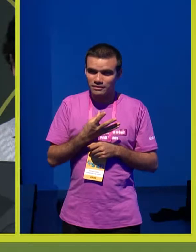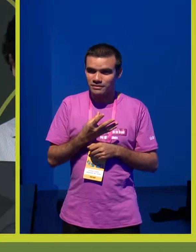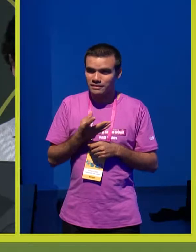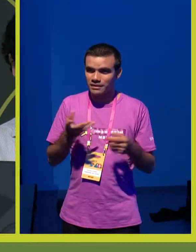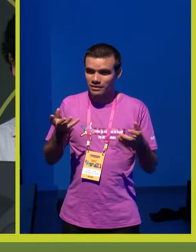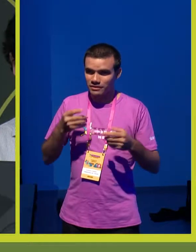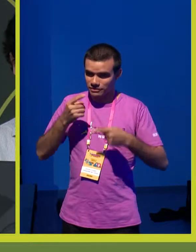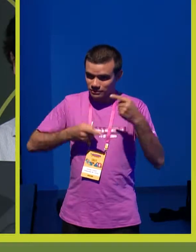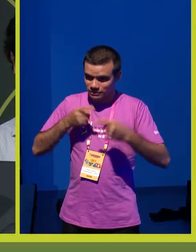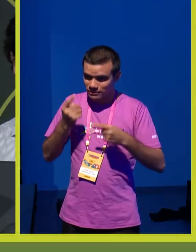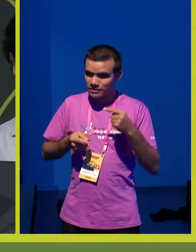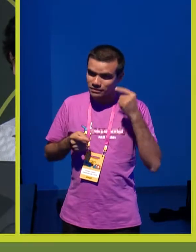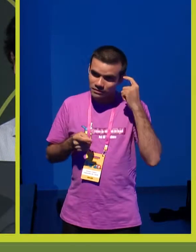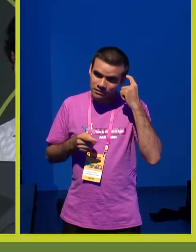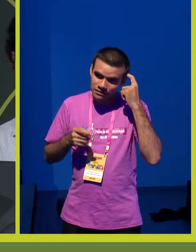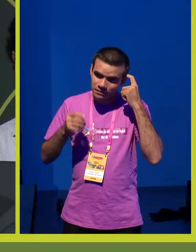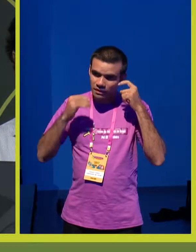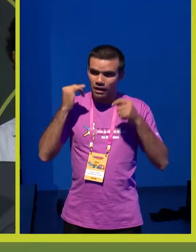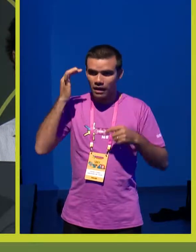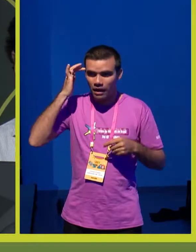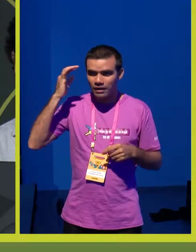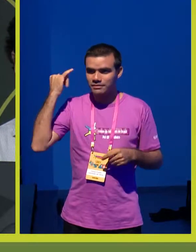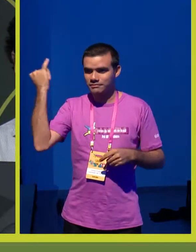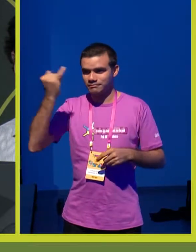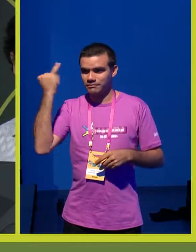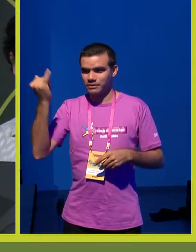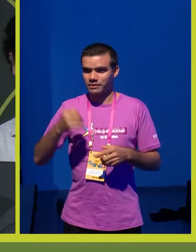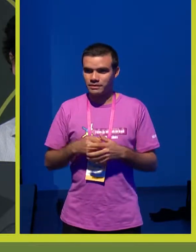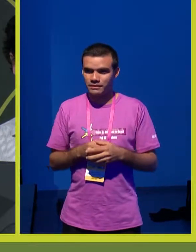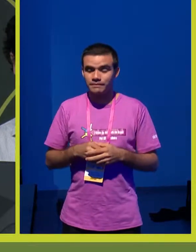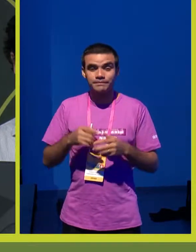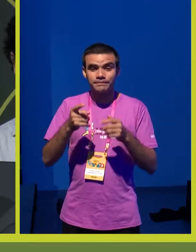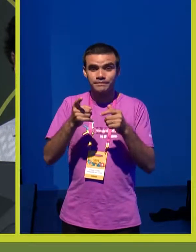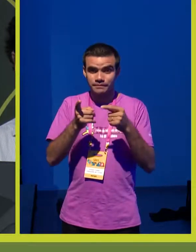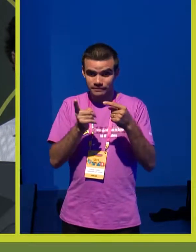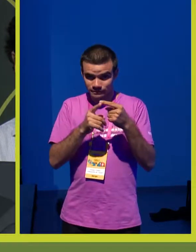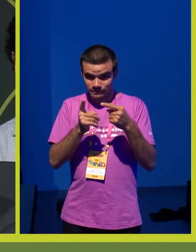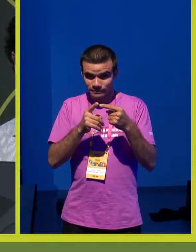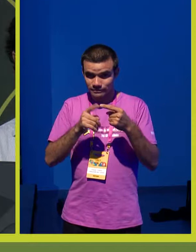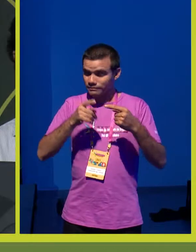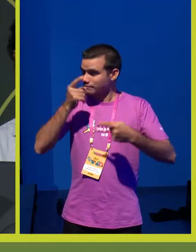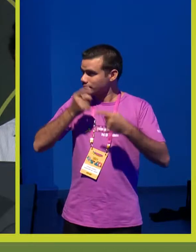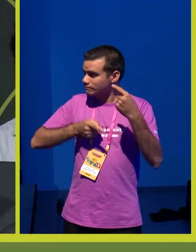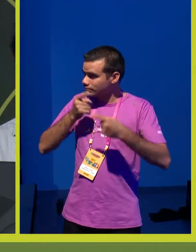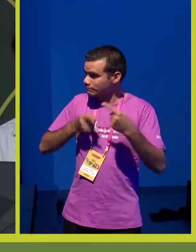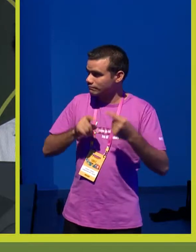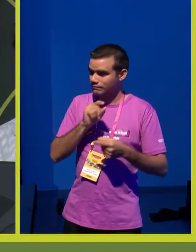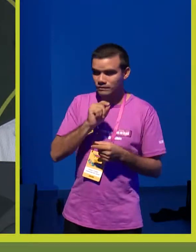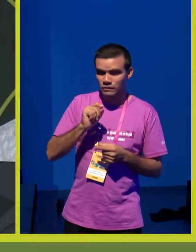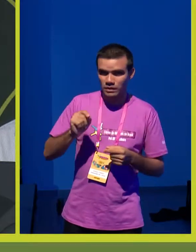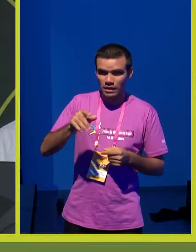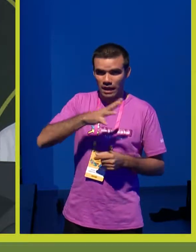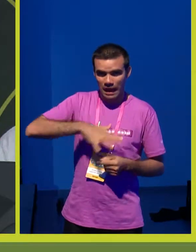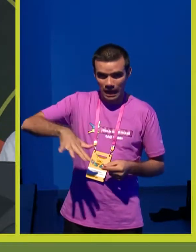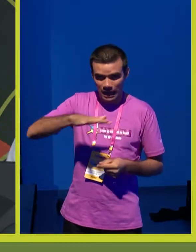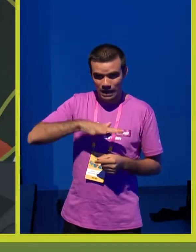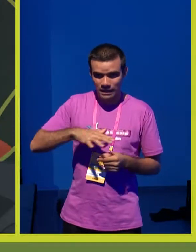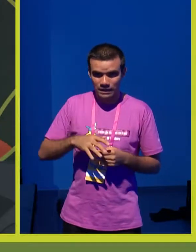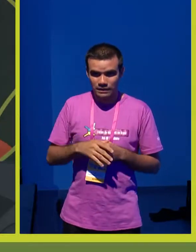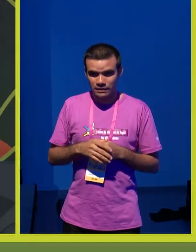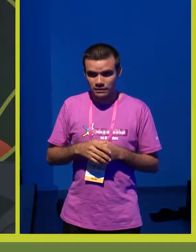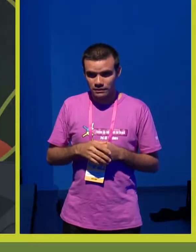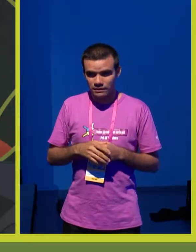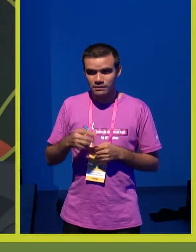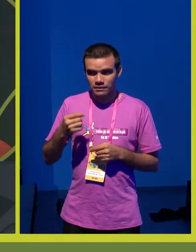começar a discussão que eu acho que são bem interessantes e eu acho que a primeira coisa que a gente precisa discutir principalmente na área que